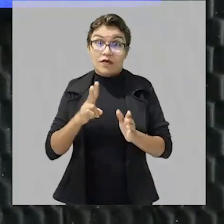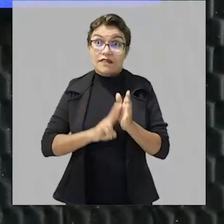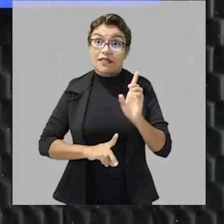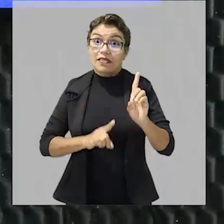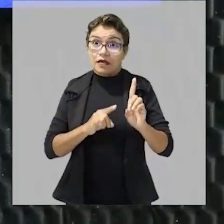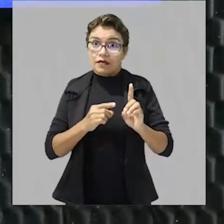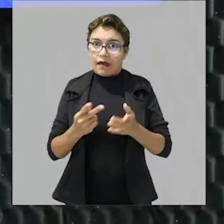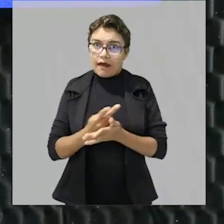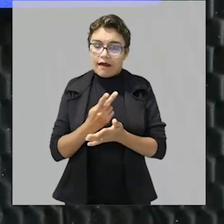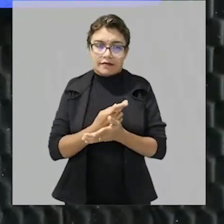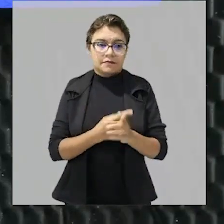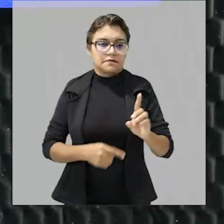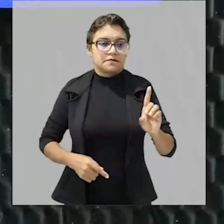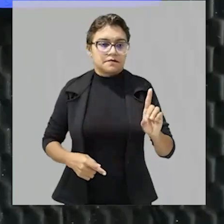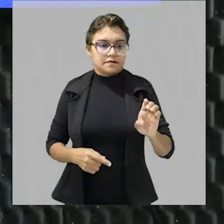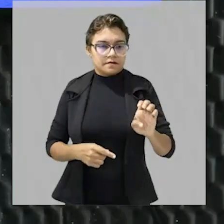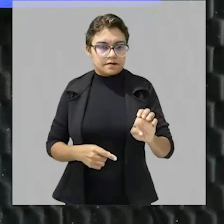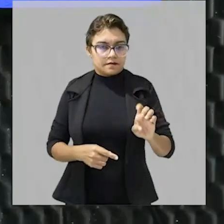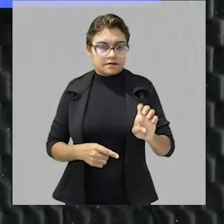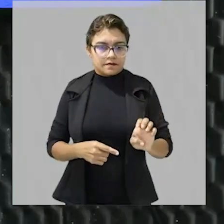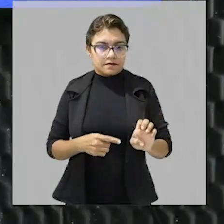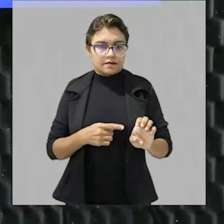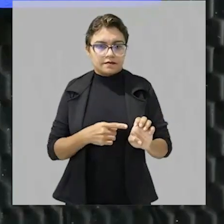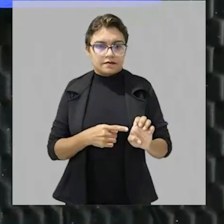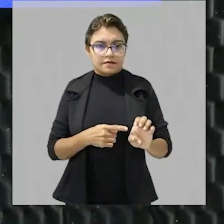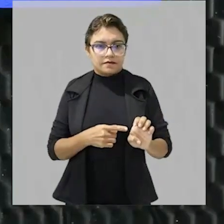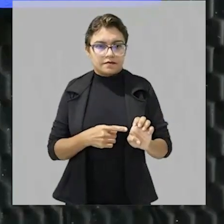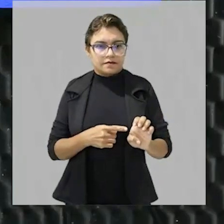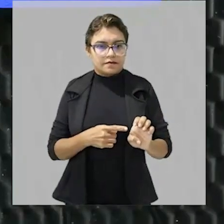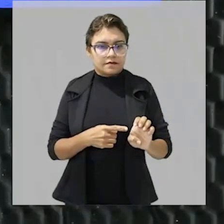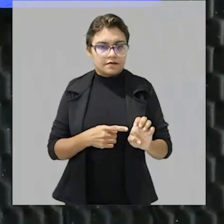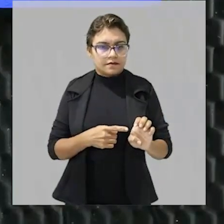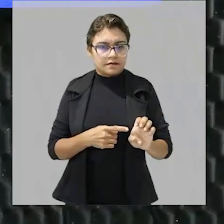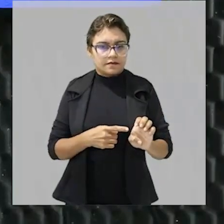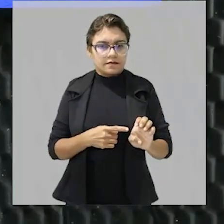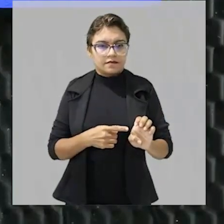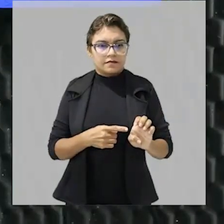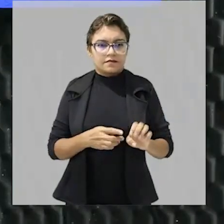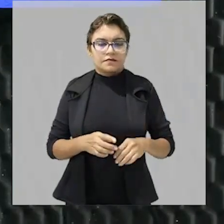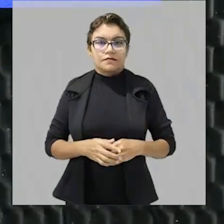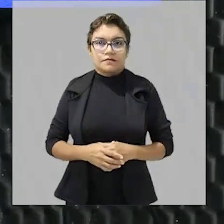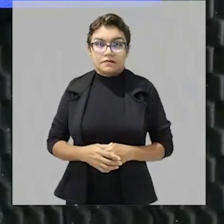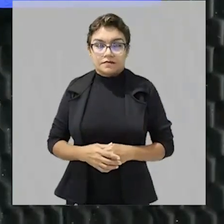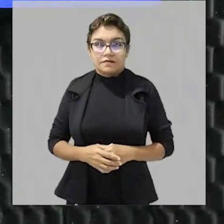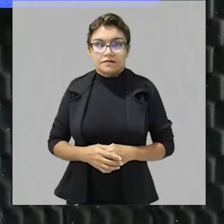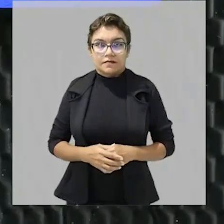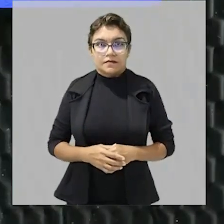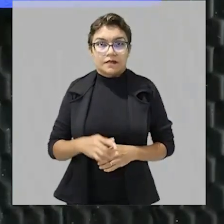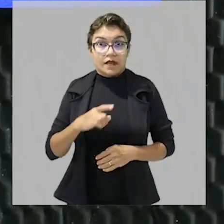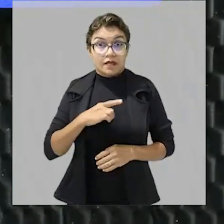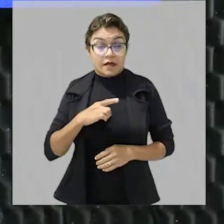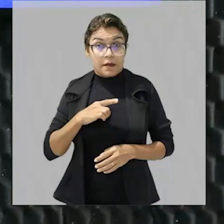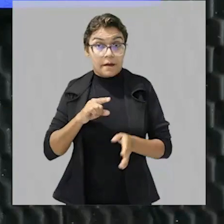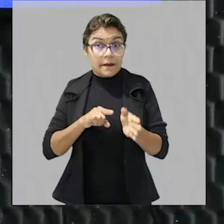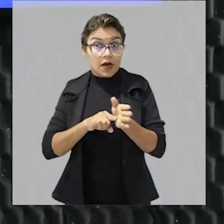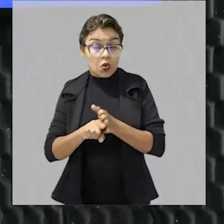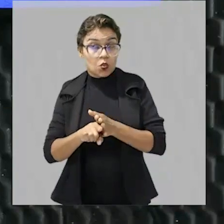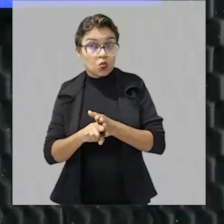3, cadê, meu Deus? Próprio da idade. Então, cada um tem um significado respectivo que você vai marcar. Letra